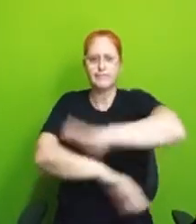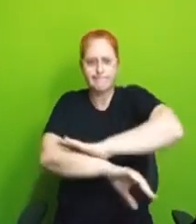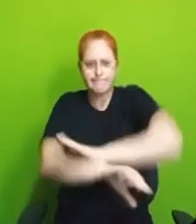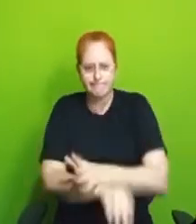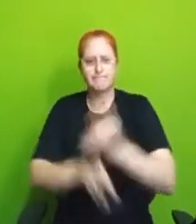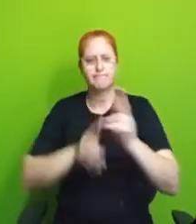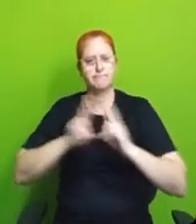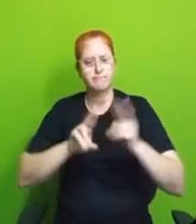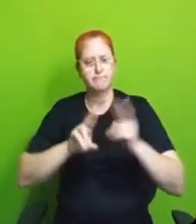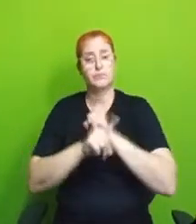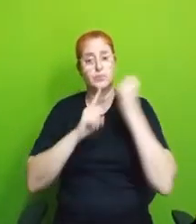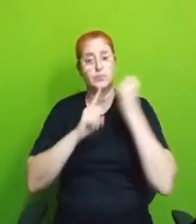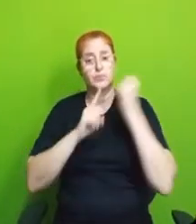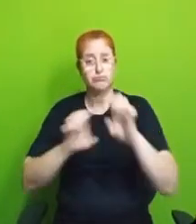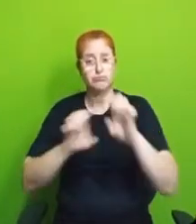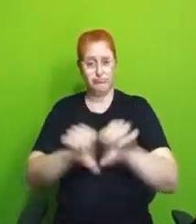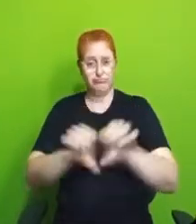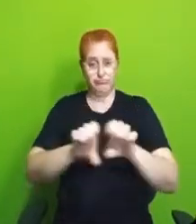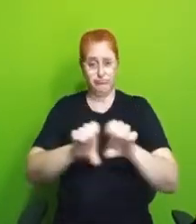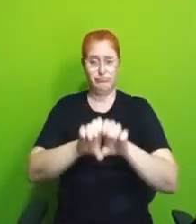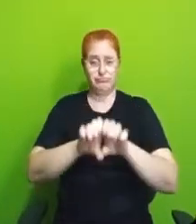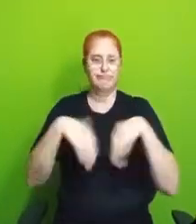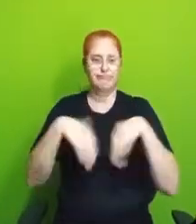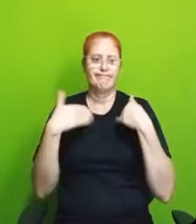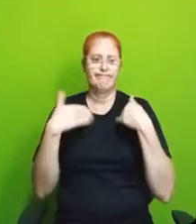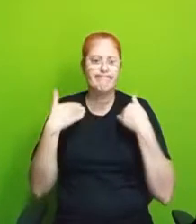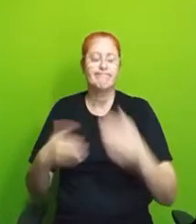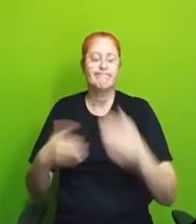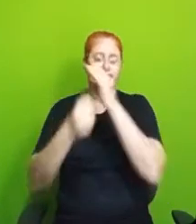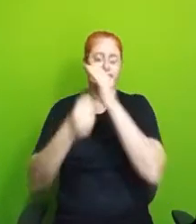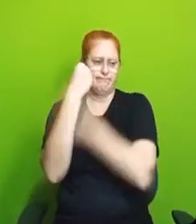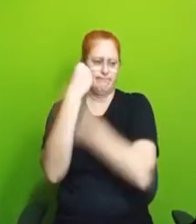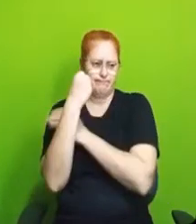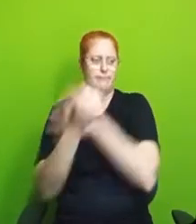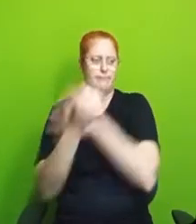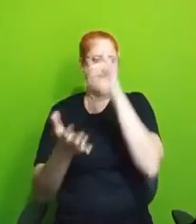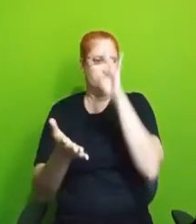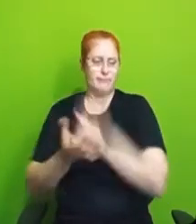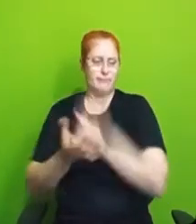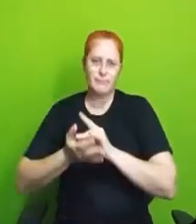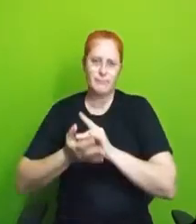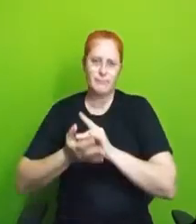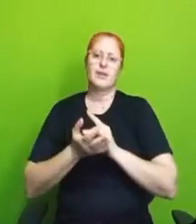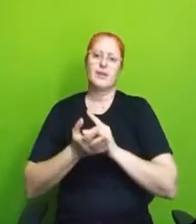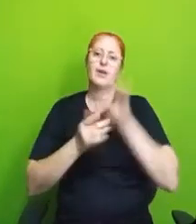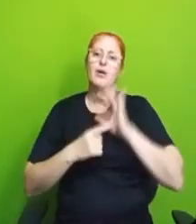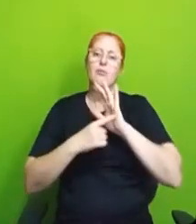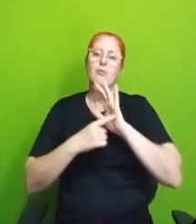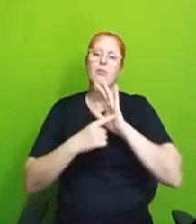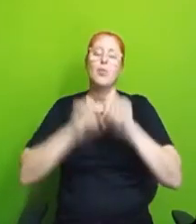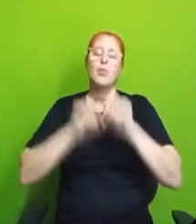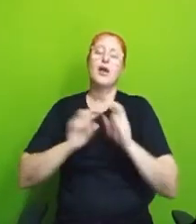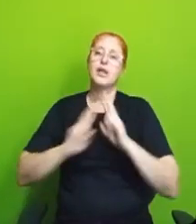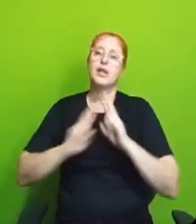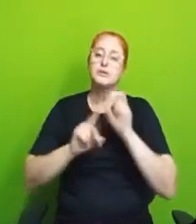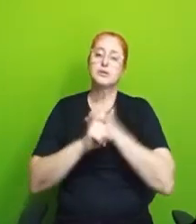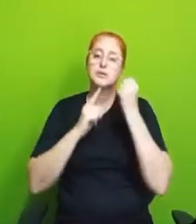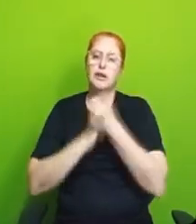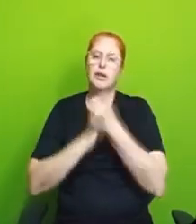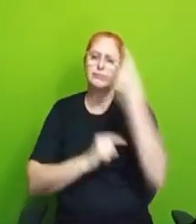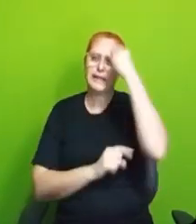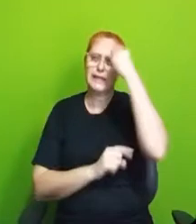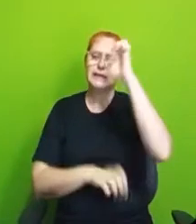social e estrutural. Então, o feminismo materialista me permite, ao pensar em relações sociais, pensar o Estado a